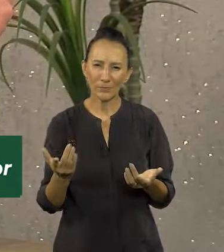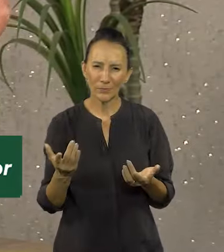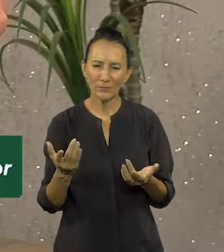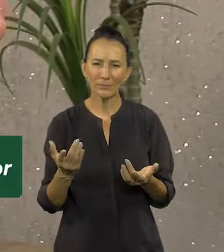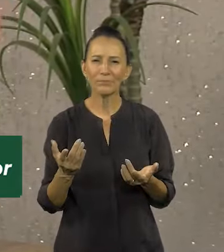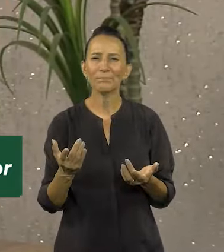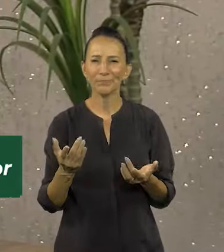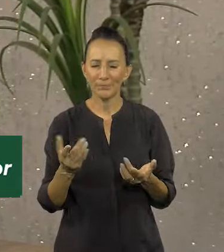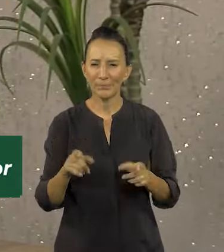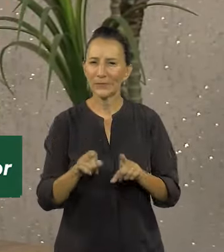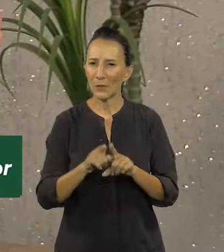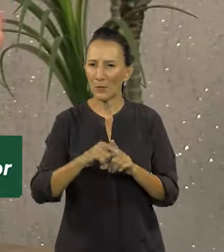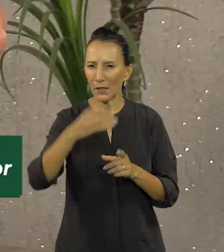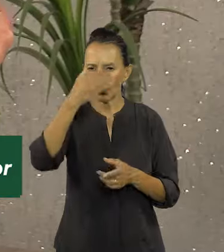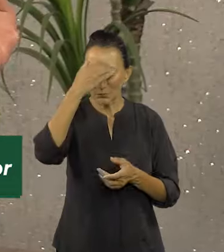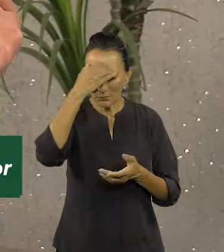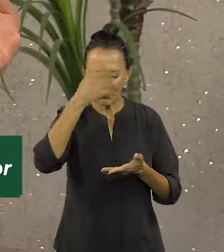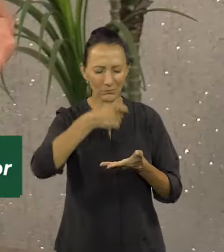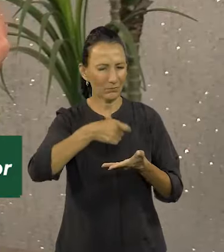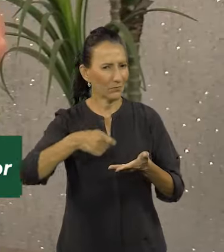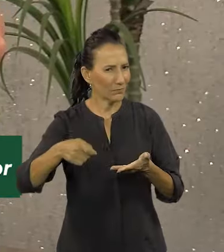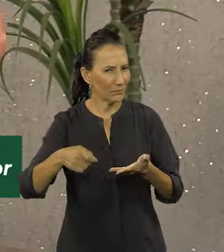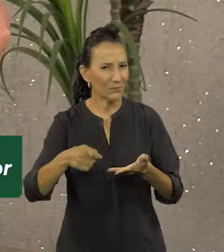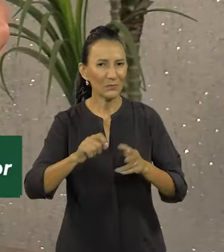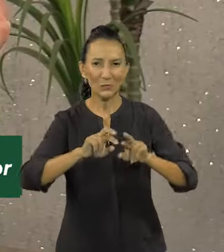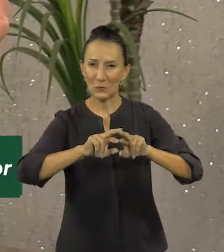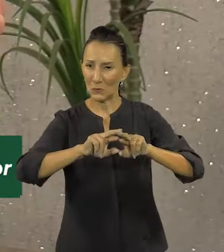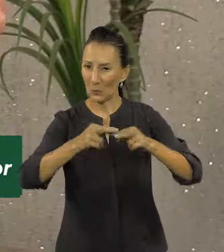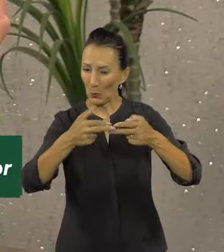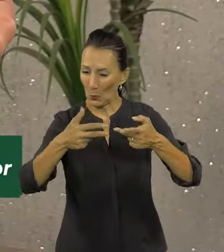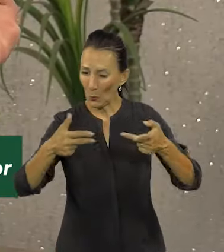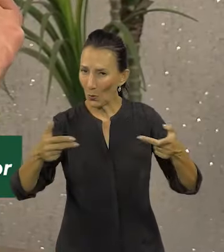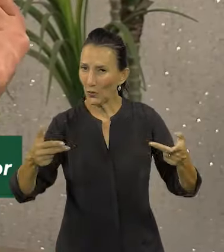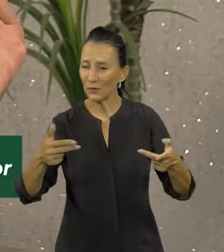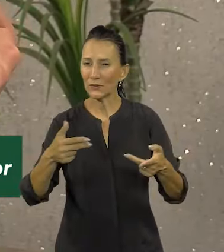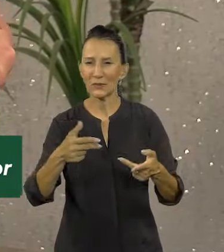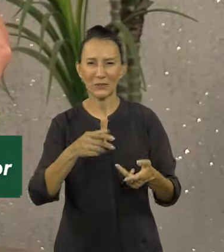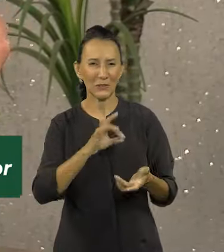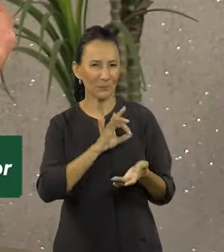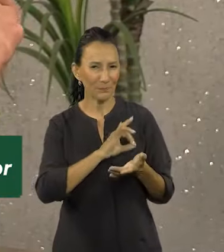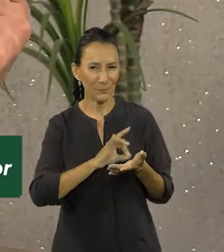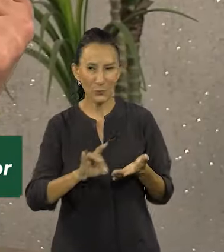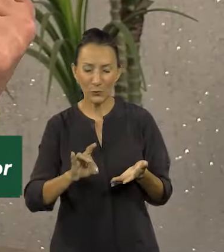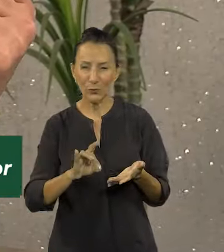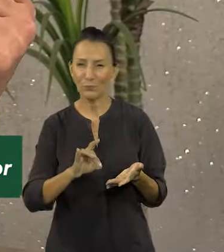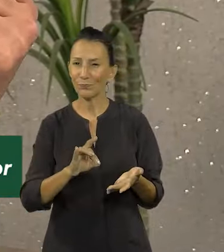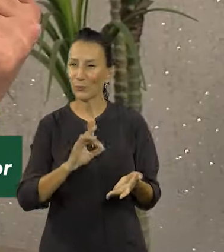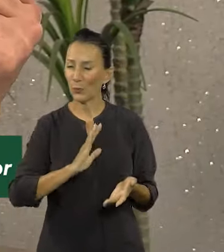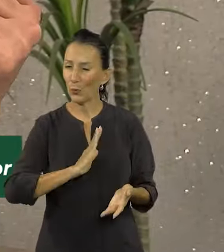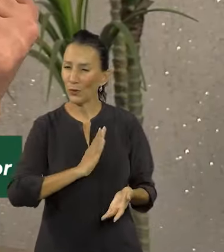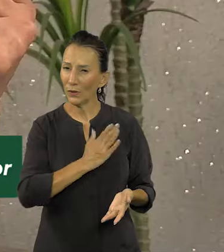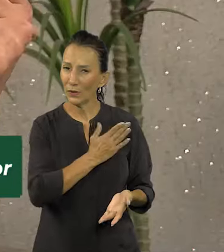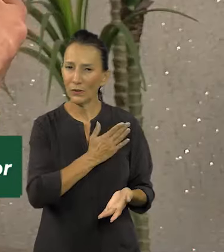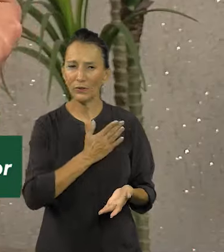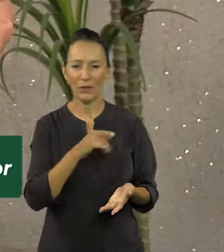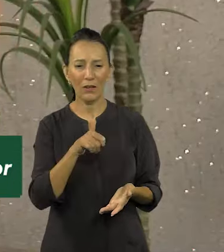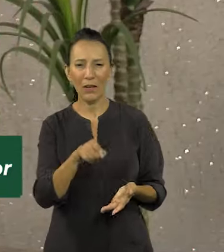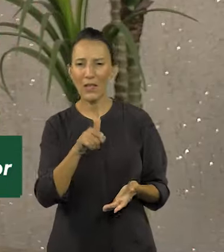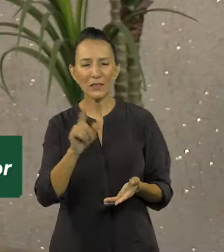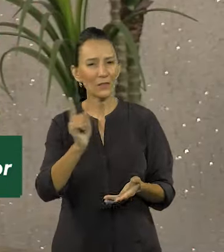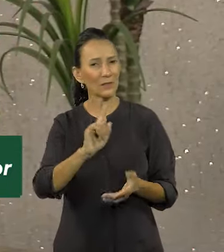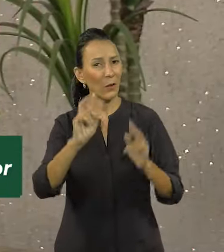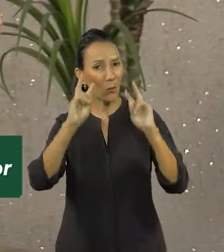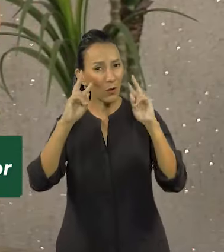na obra das Trevas estô falando coisas terríveis essas seitas que negam a divindade de Cristo